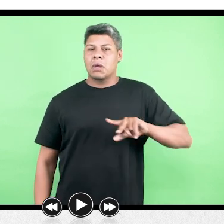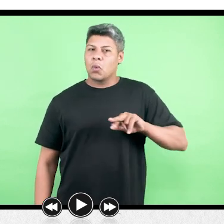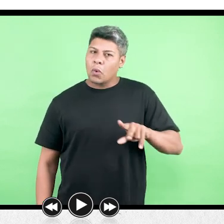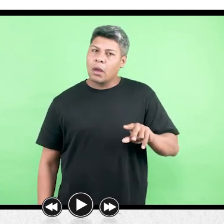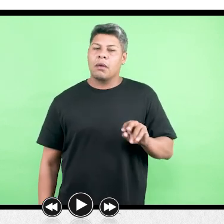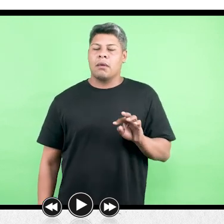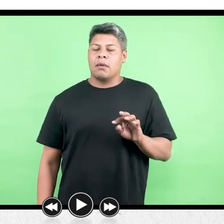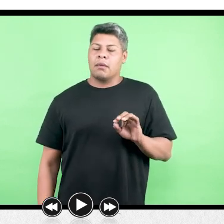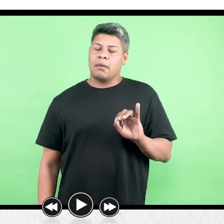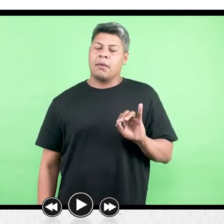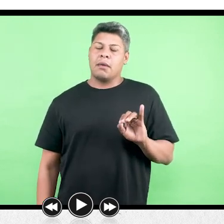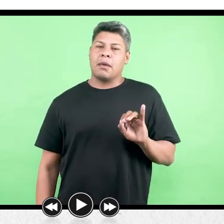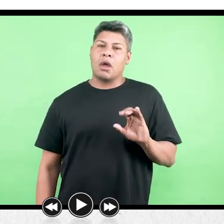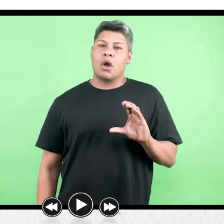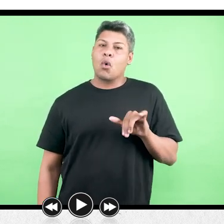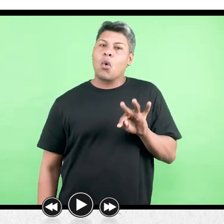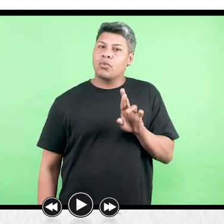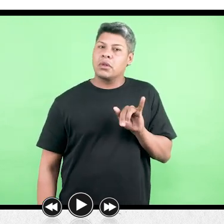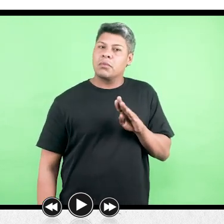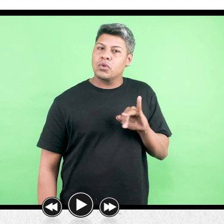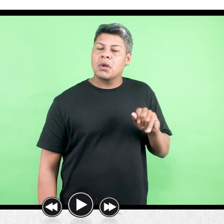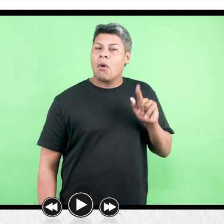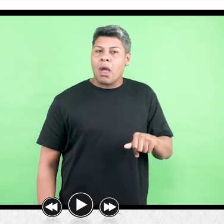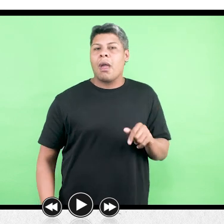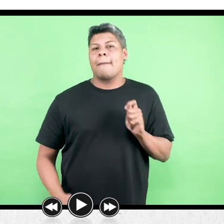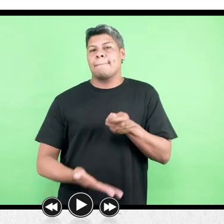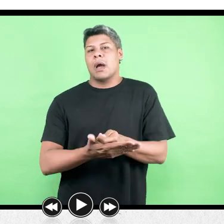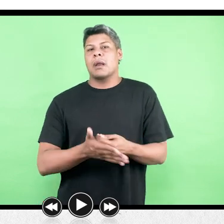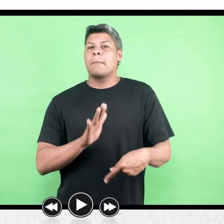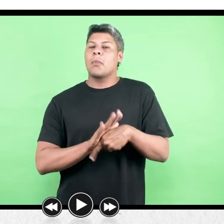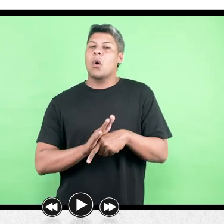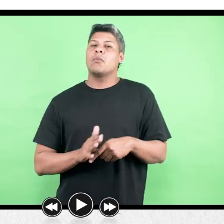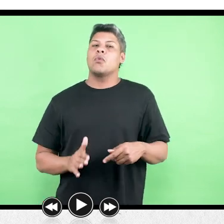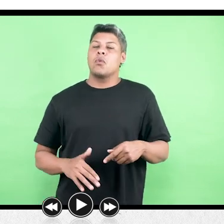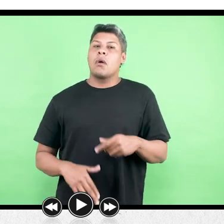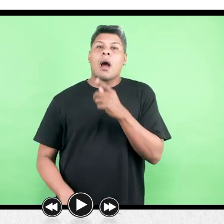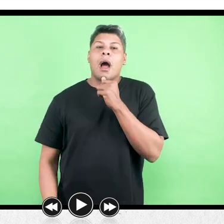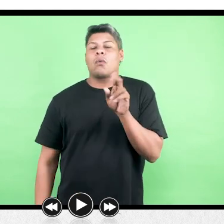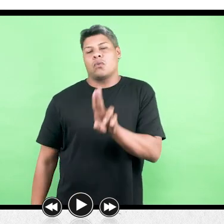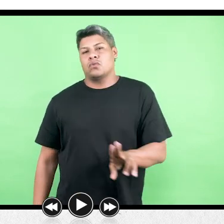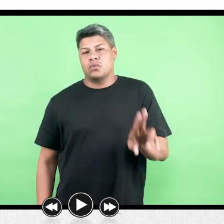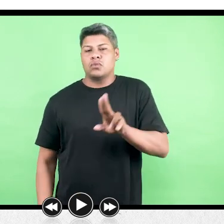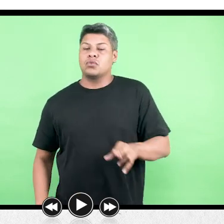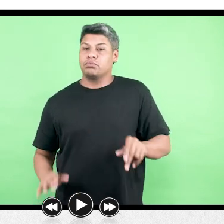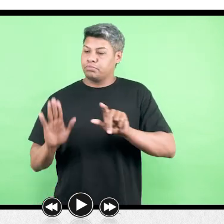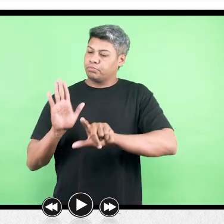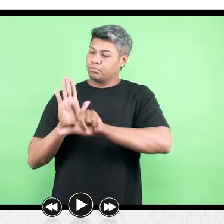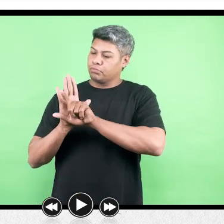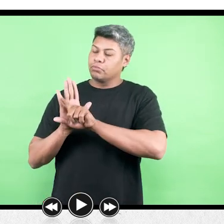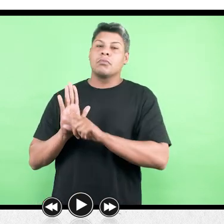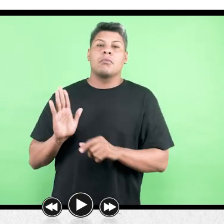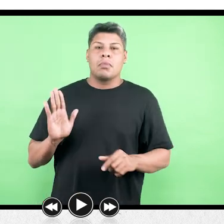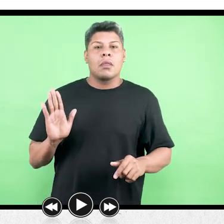público do bem público à água. Ela é oriunda, ela é estabelecida por lei. Então, essa cobrança